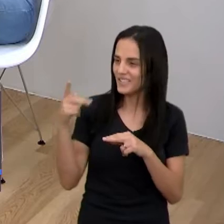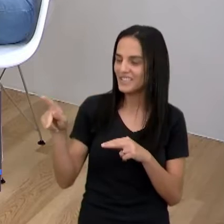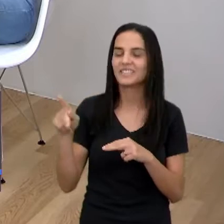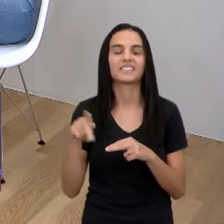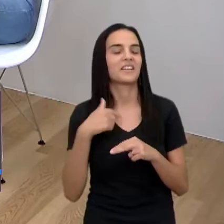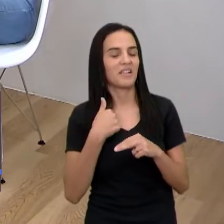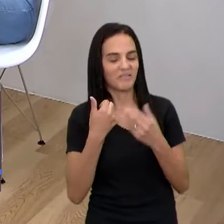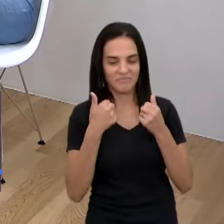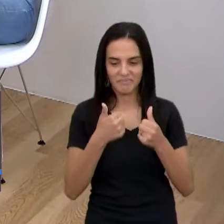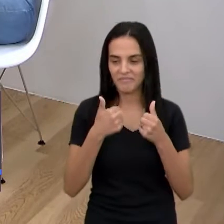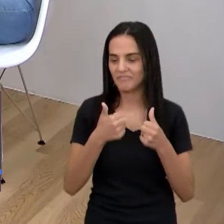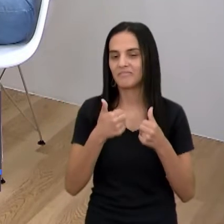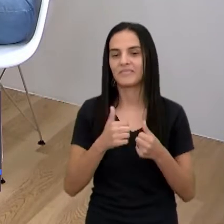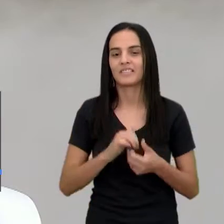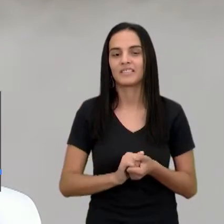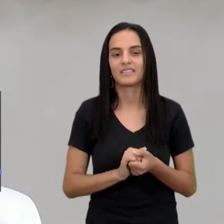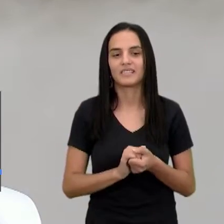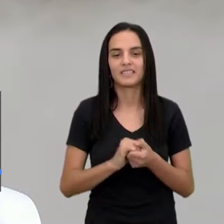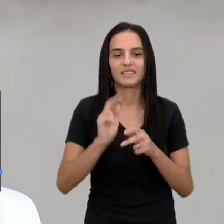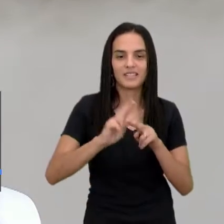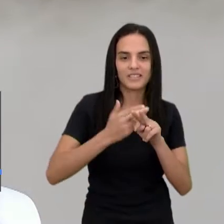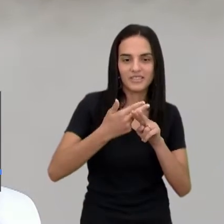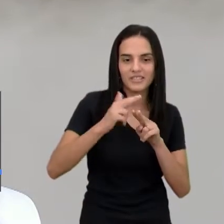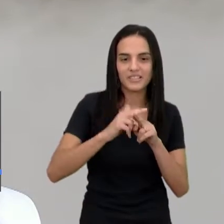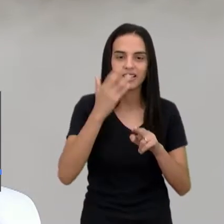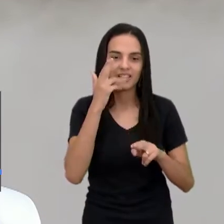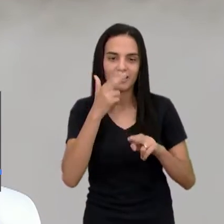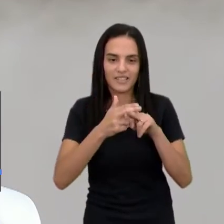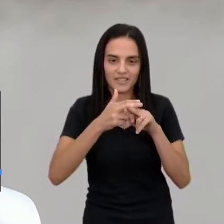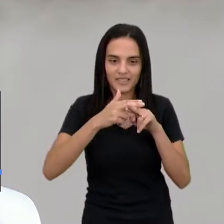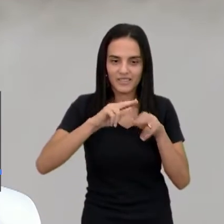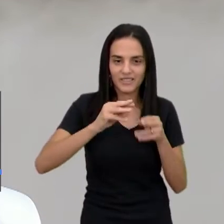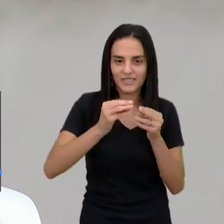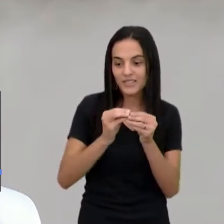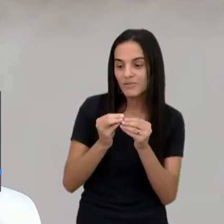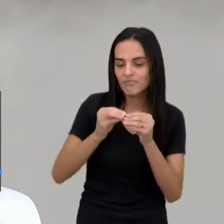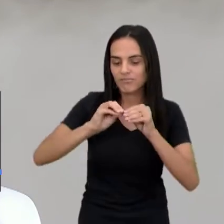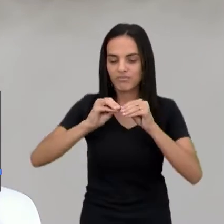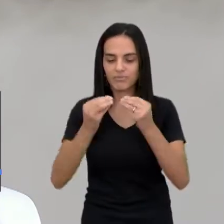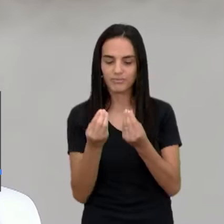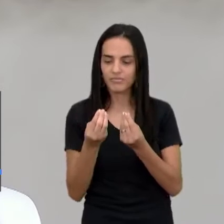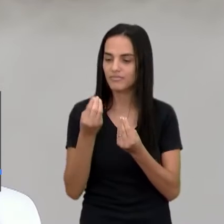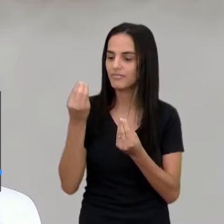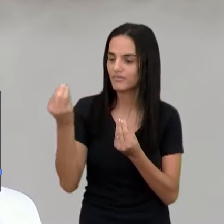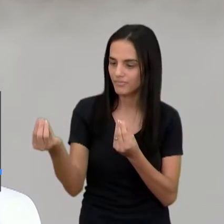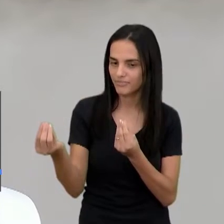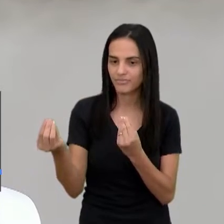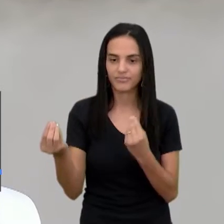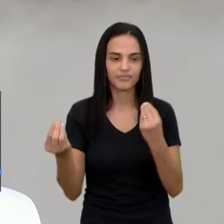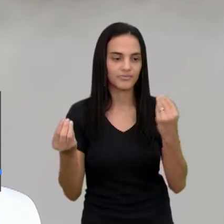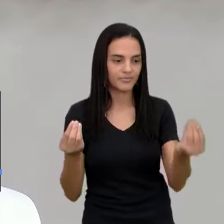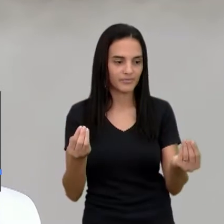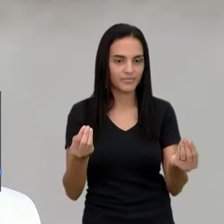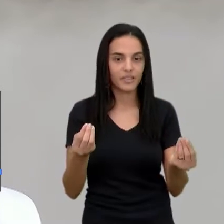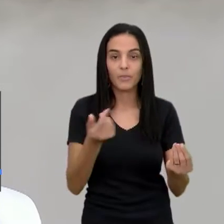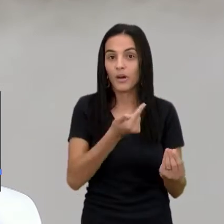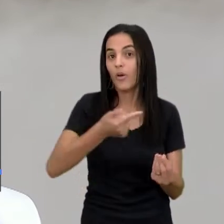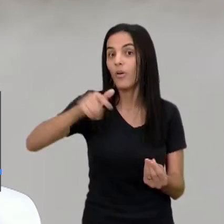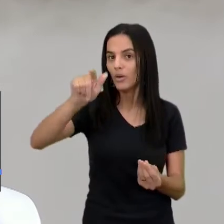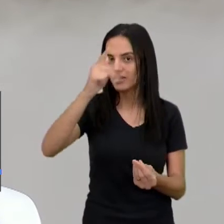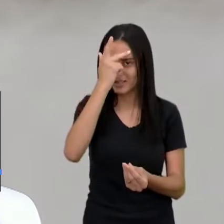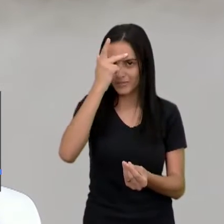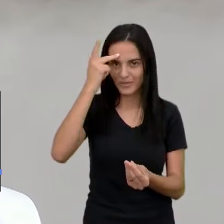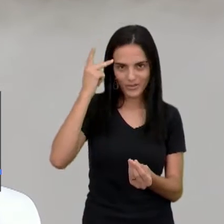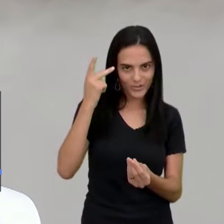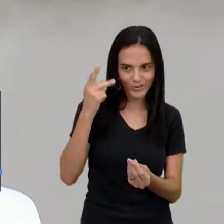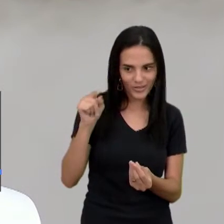Continua. Então, aí, se eu tenho um chocolate, eu divido esse chocolate, então uma outra pessoa que não tinha esse chocolate também